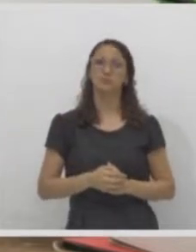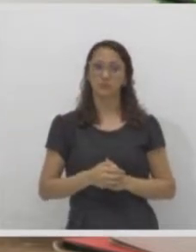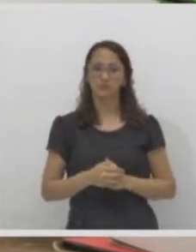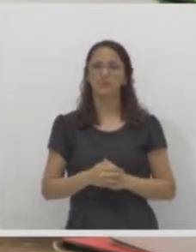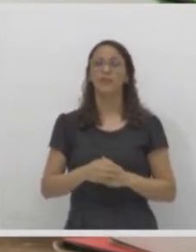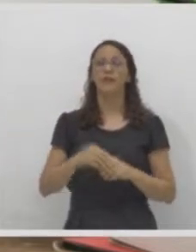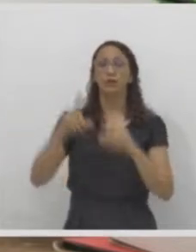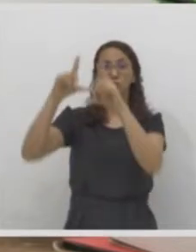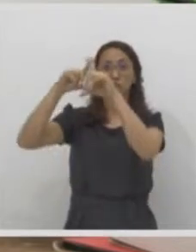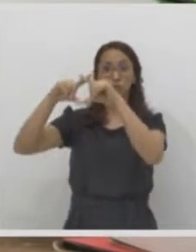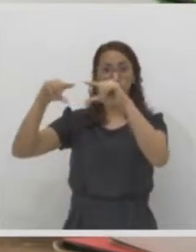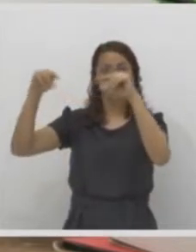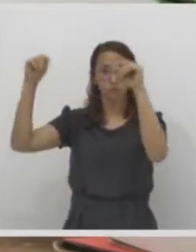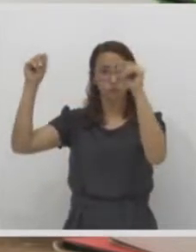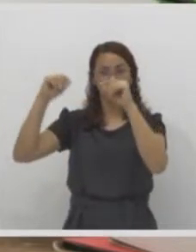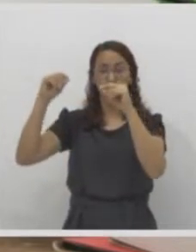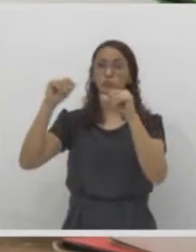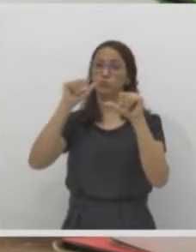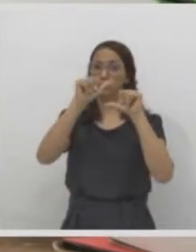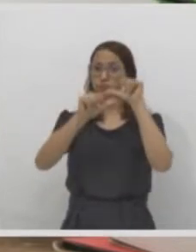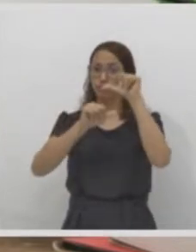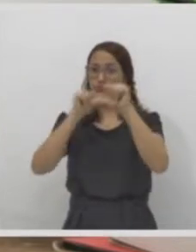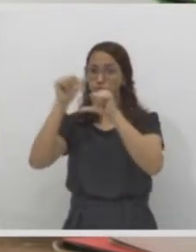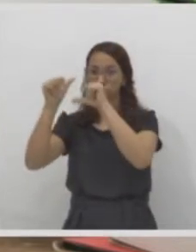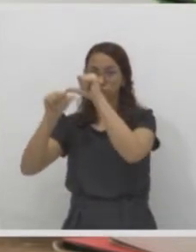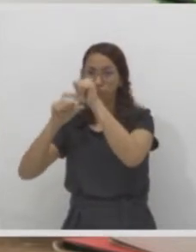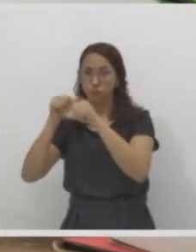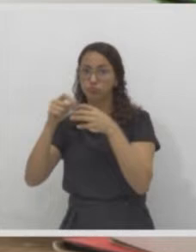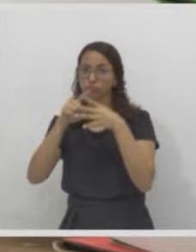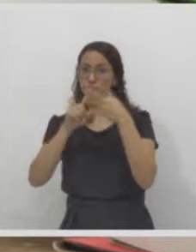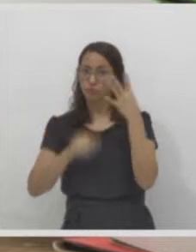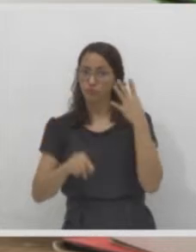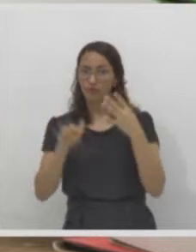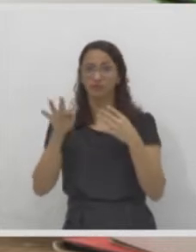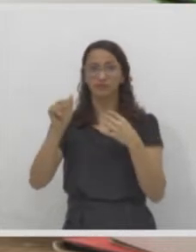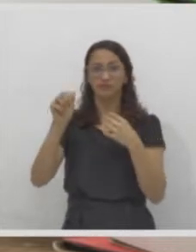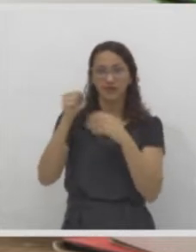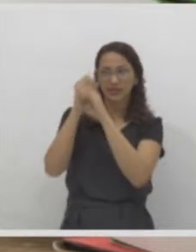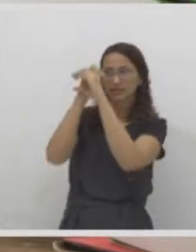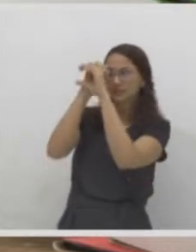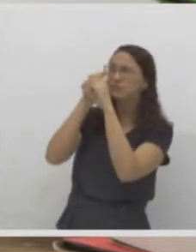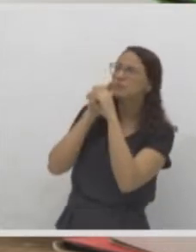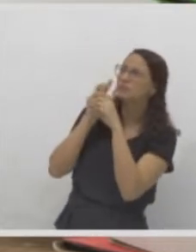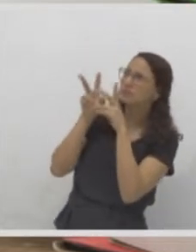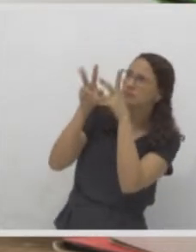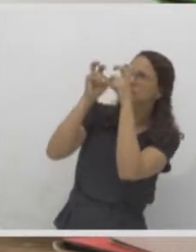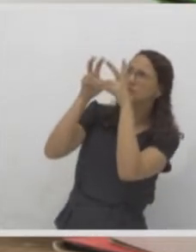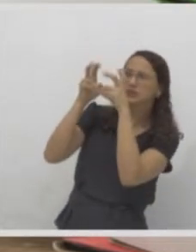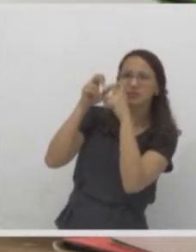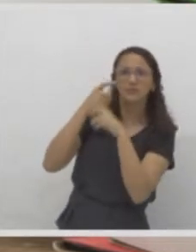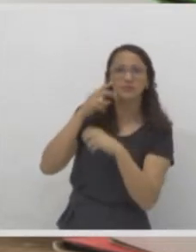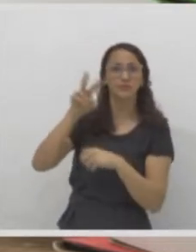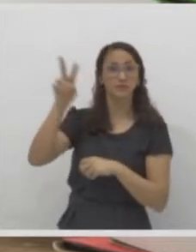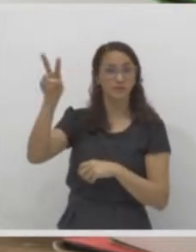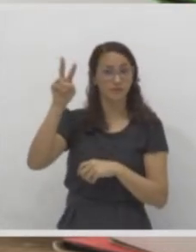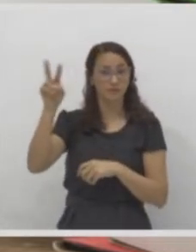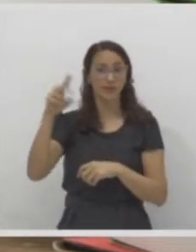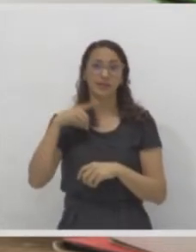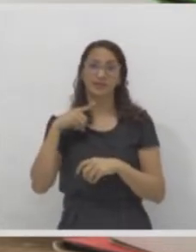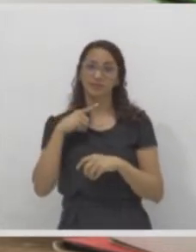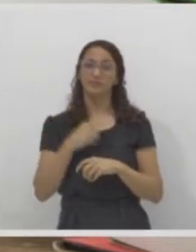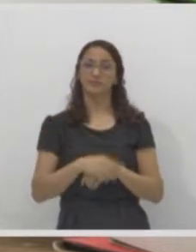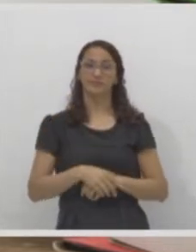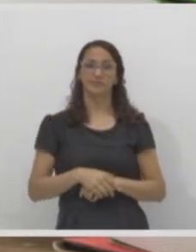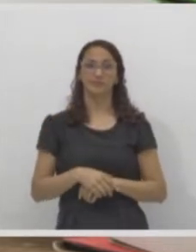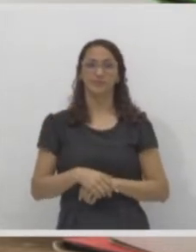Lua, com base na observação e no registro das formas aparentes da Lua no céu ao longo de pelo menos 2 meses.